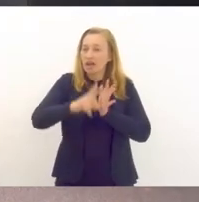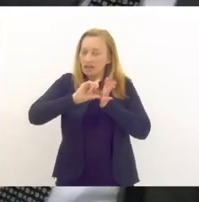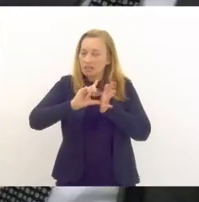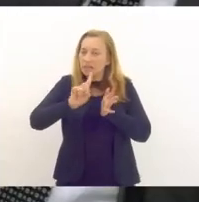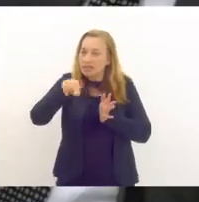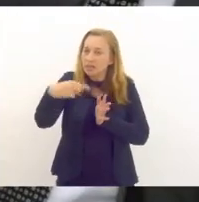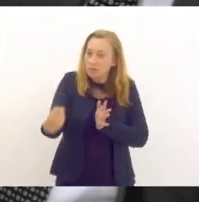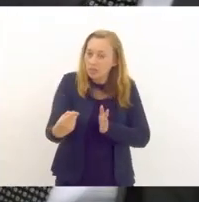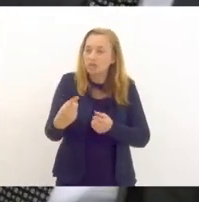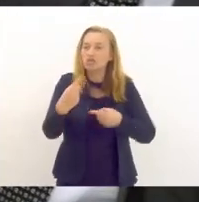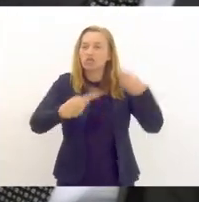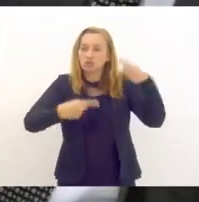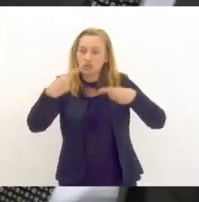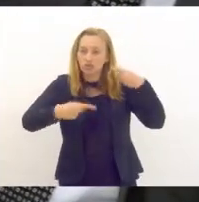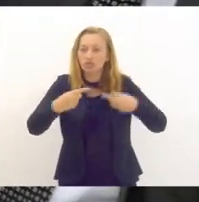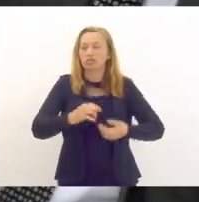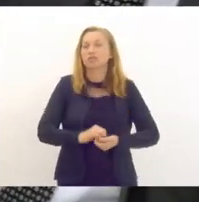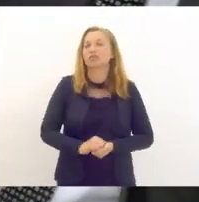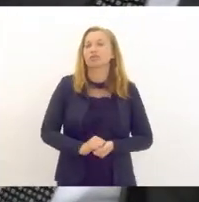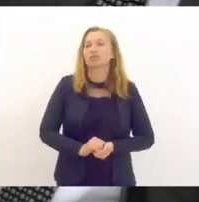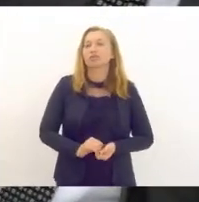anteriormente a gente discutir